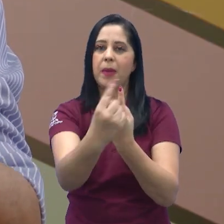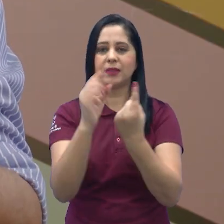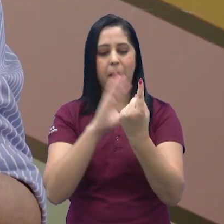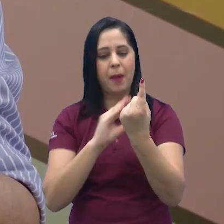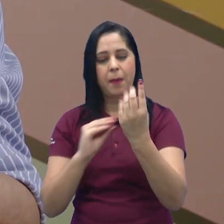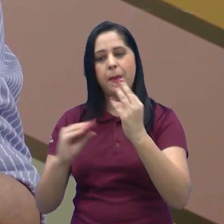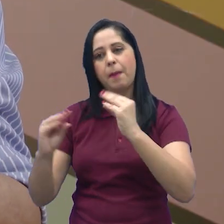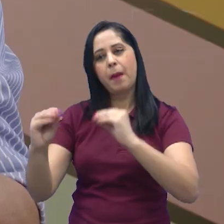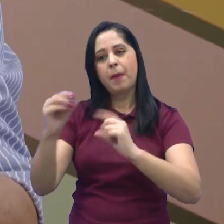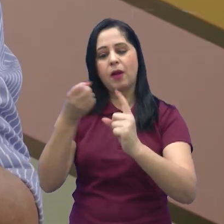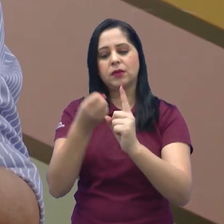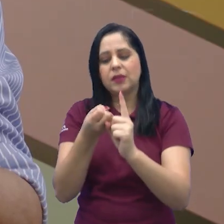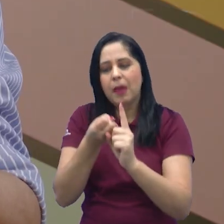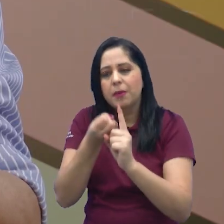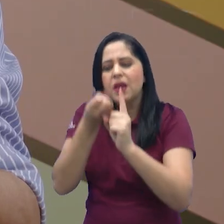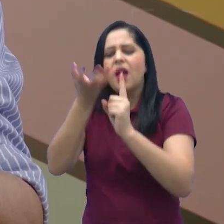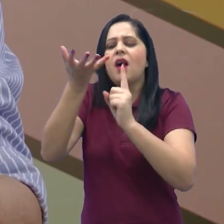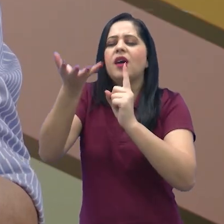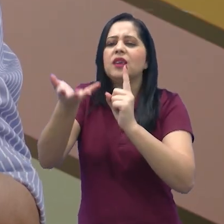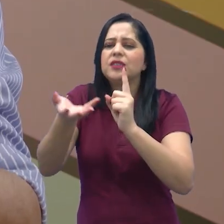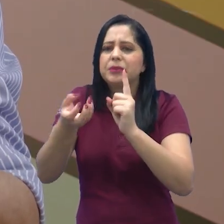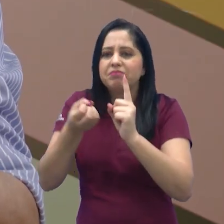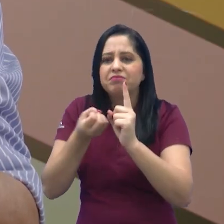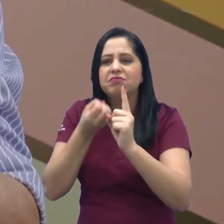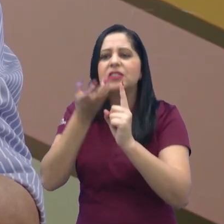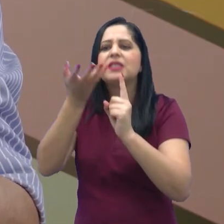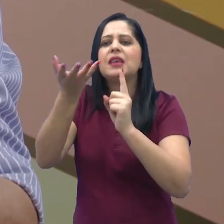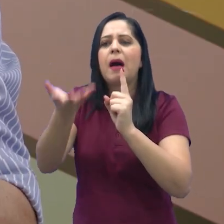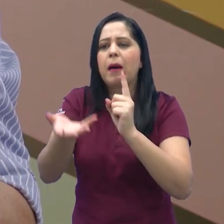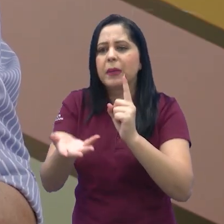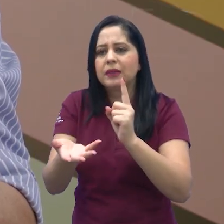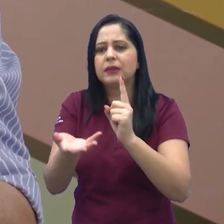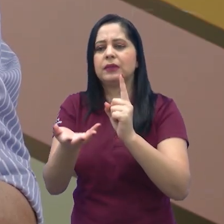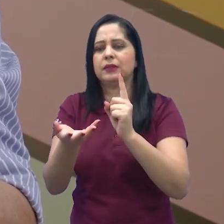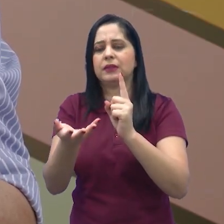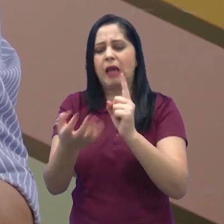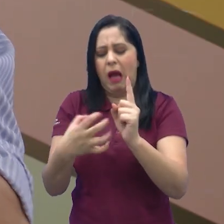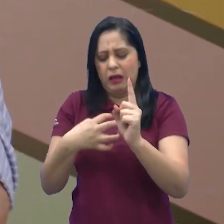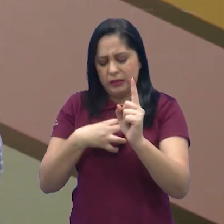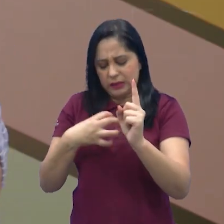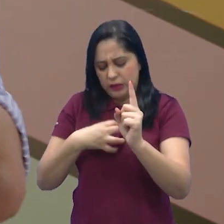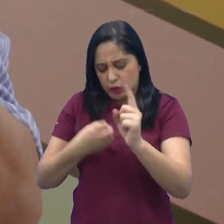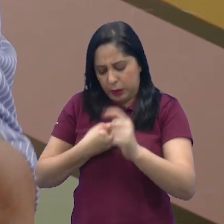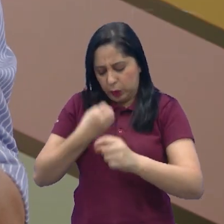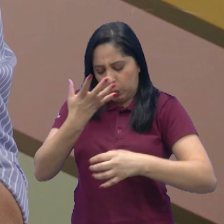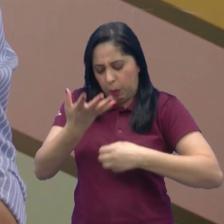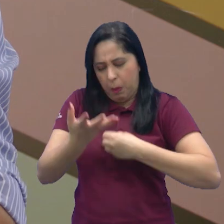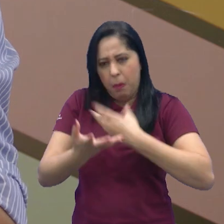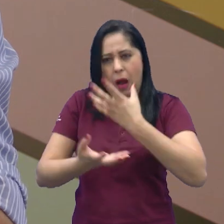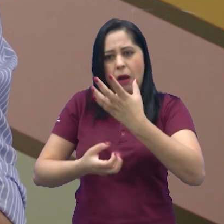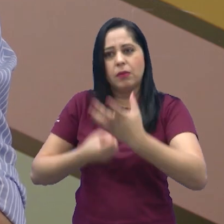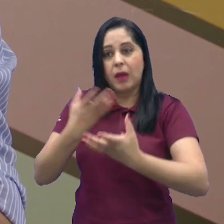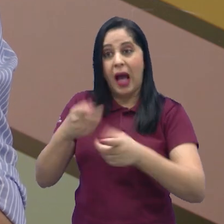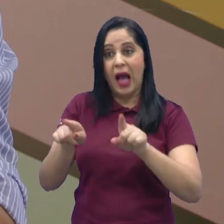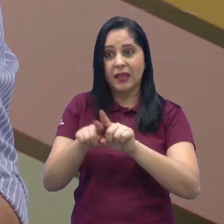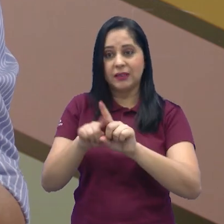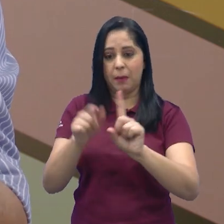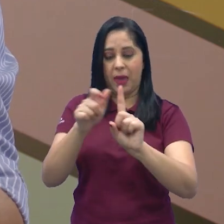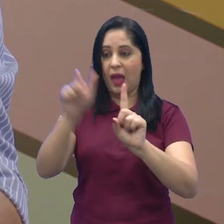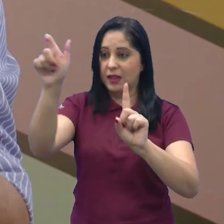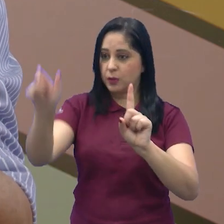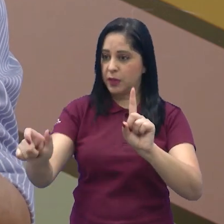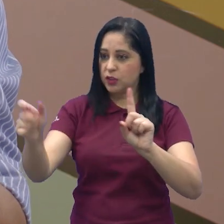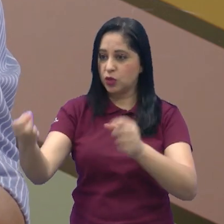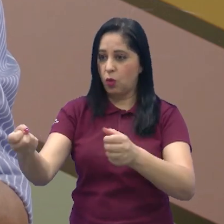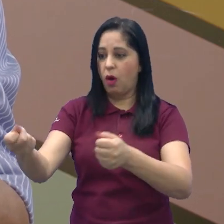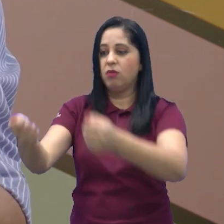do sentimento dele, do que ele sente, como ele convive com isso e ouvir o que os outros têm a dizer também.